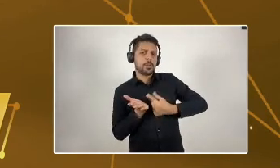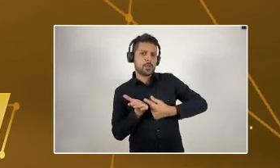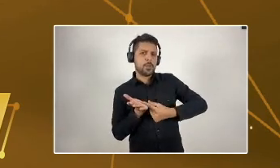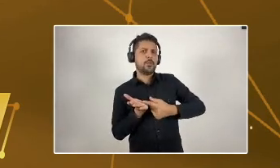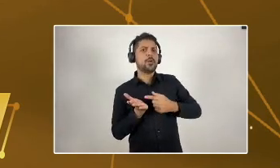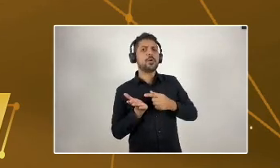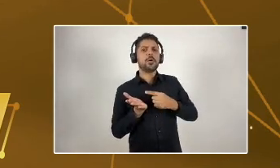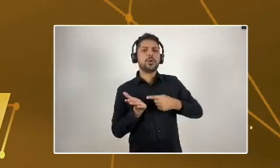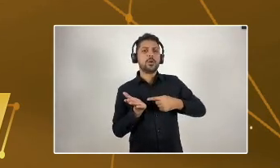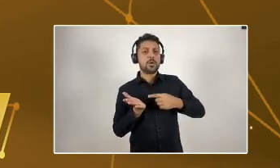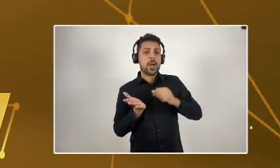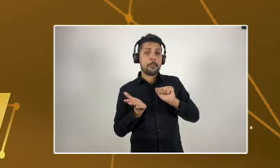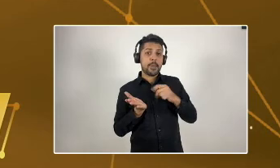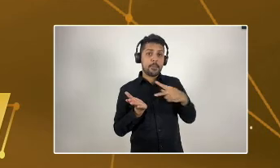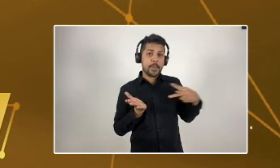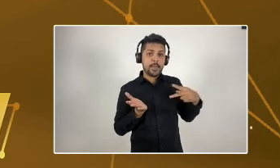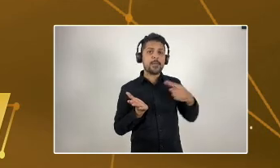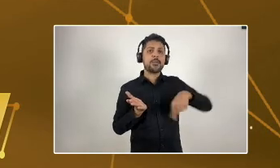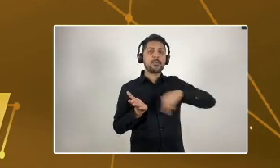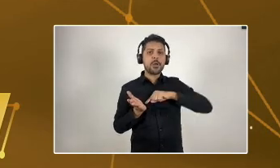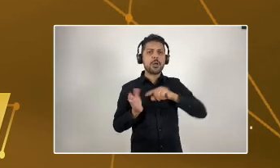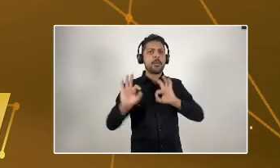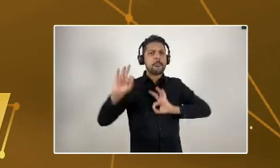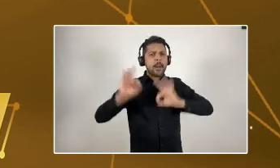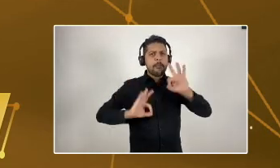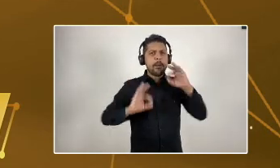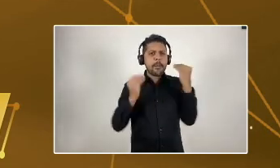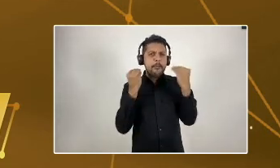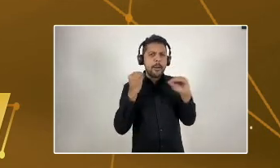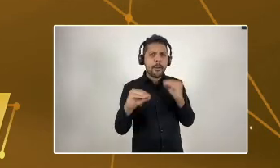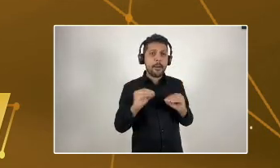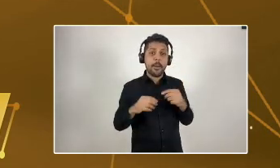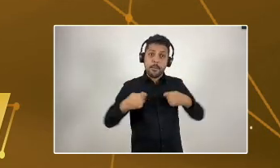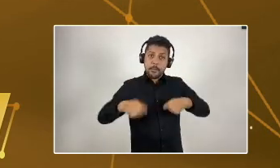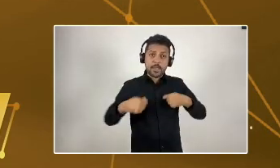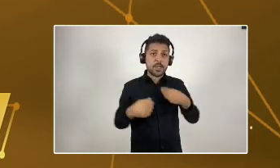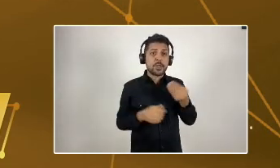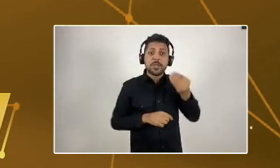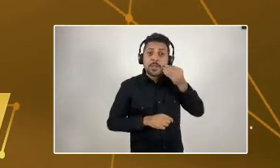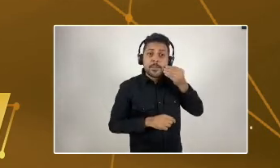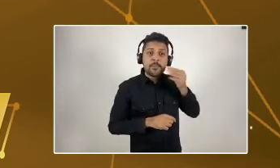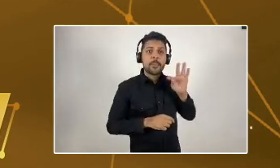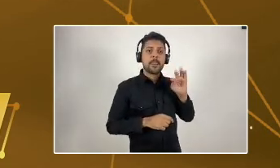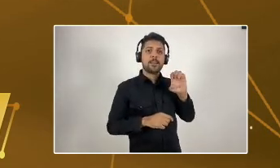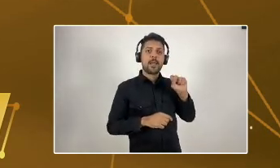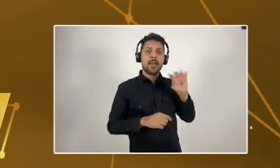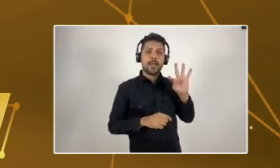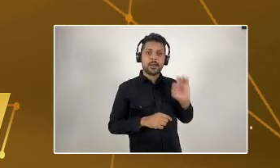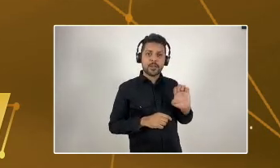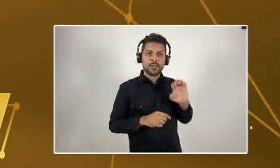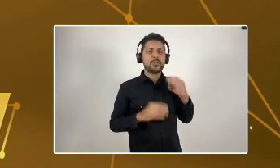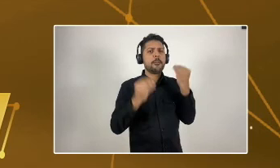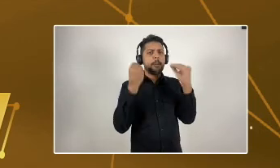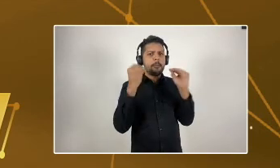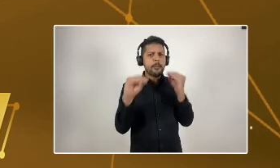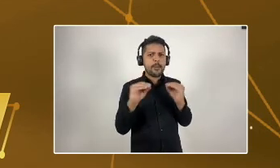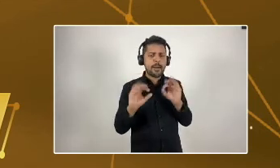então, envolver as áreas técnicas para teste e expandir isso para outros usos também.